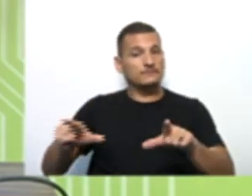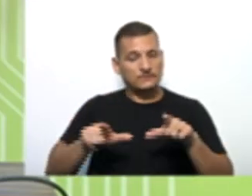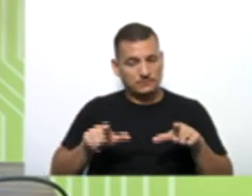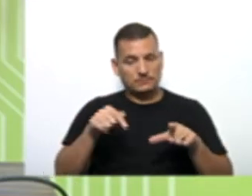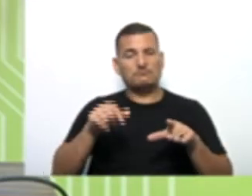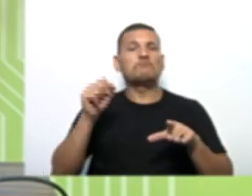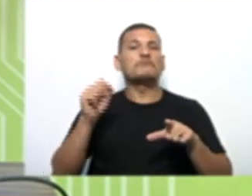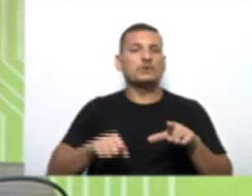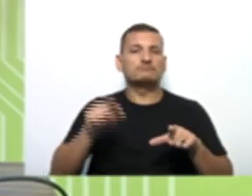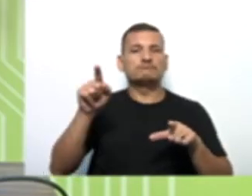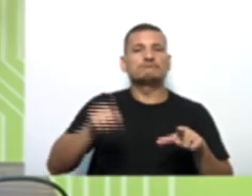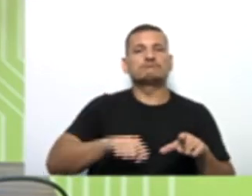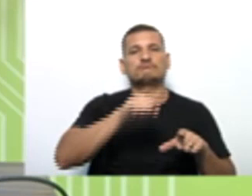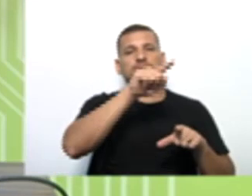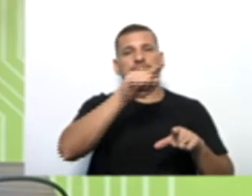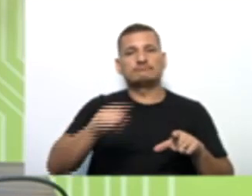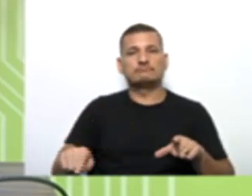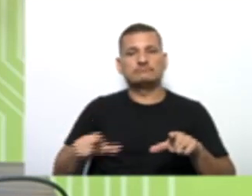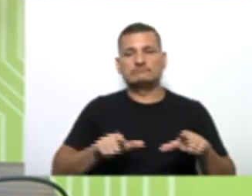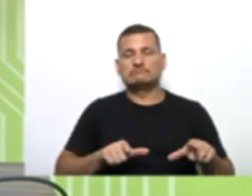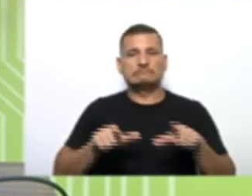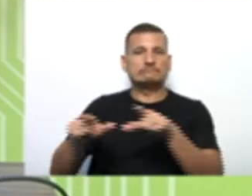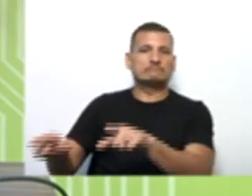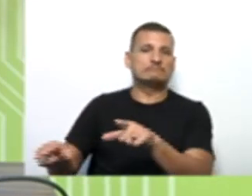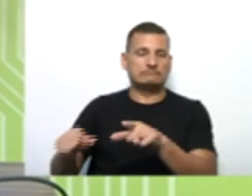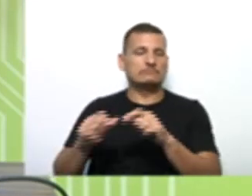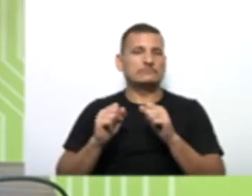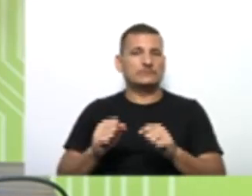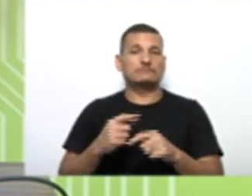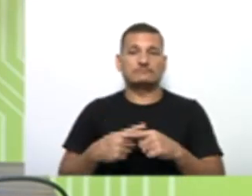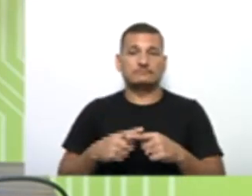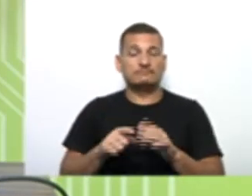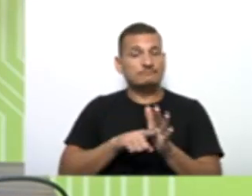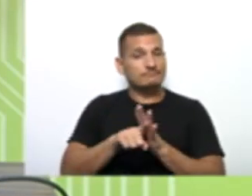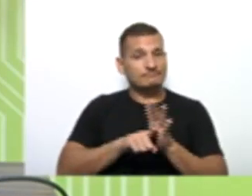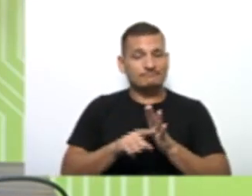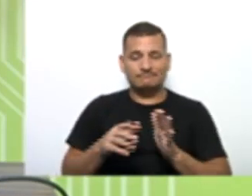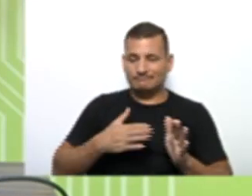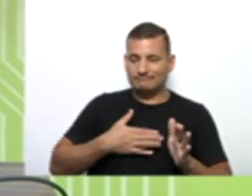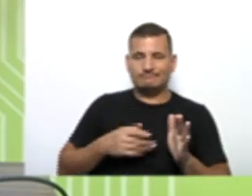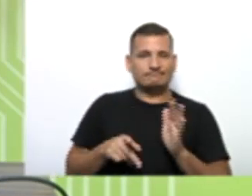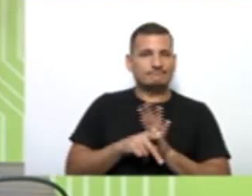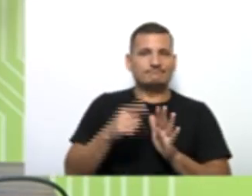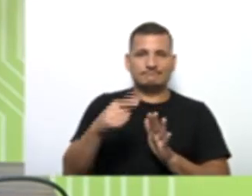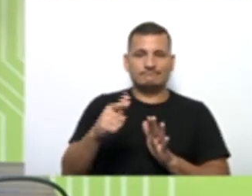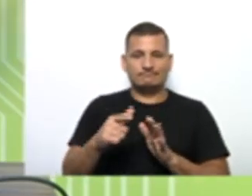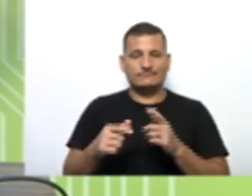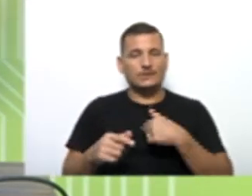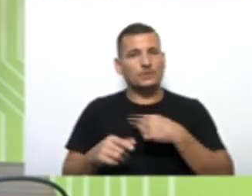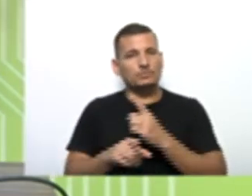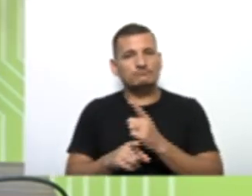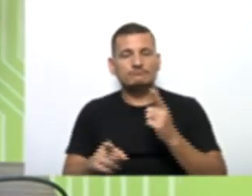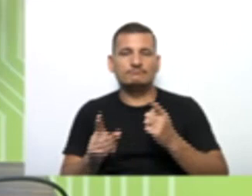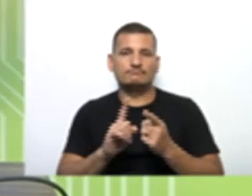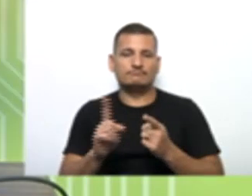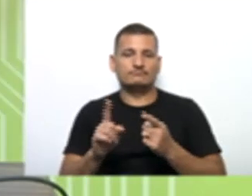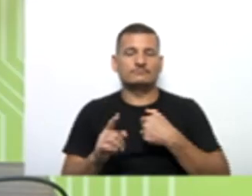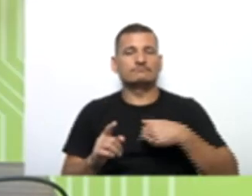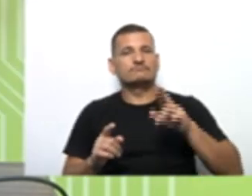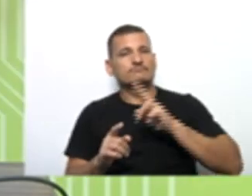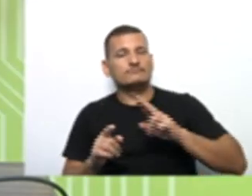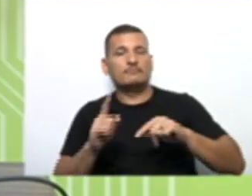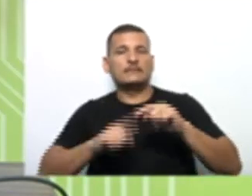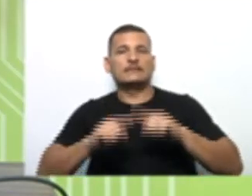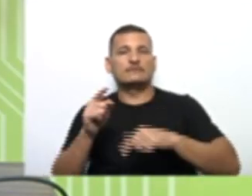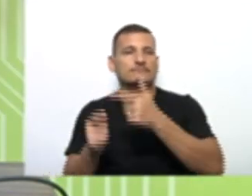ser cassado, eu posso ser obrigada a devolver esse certificado, já que não foi a pesquisa, não foi minha. Né? Eu não identifiquei que eu usei o